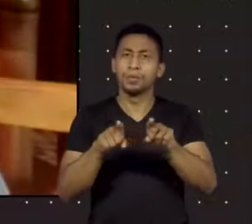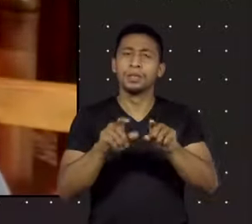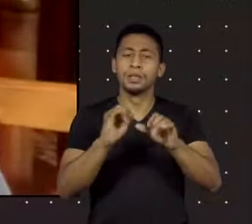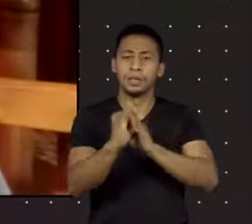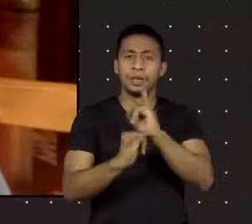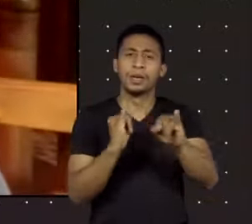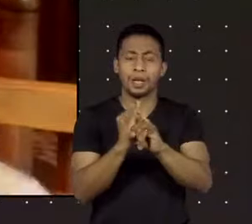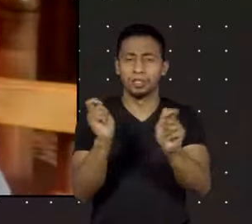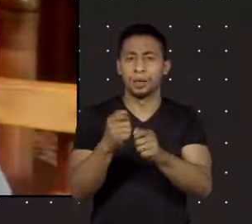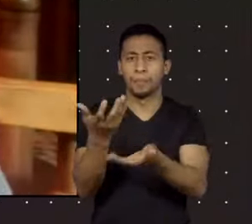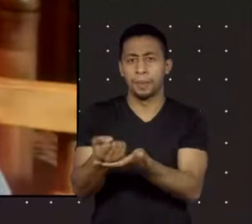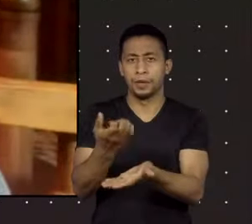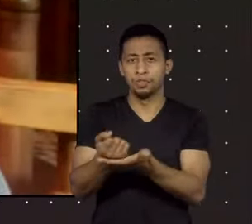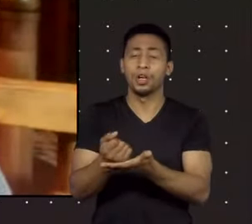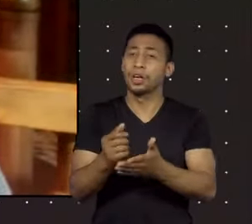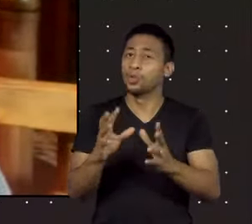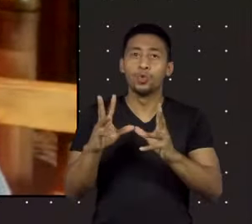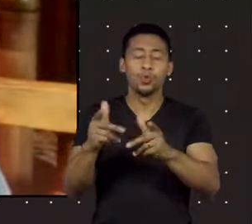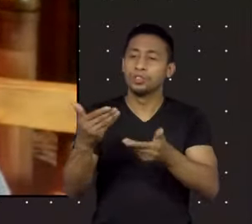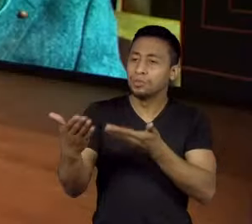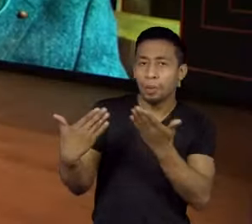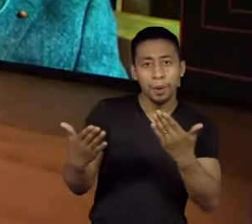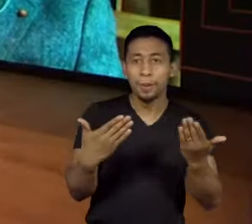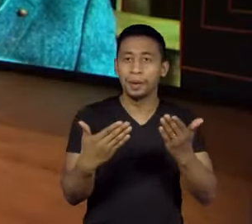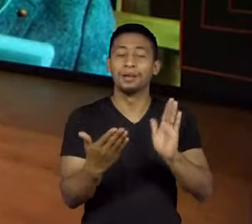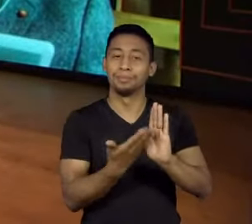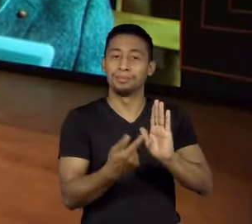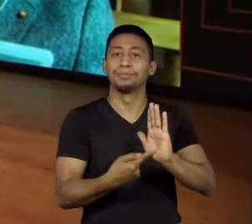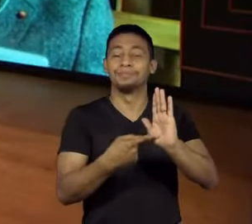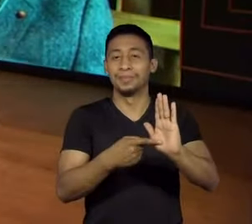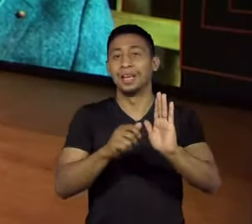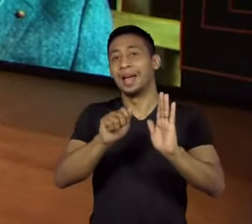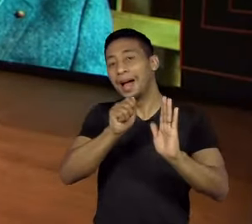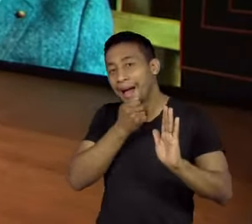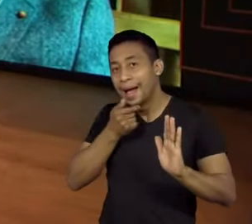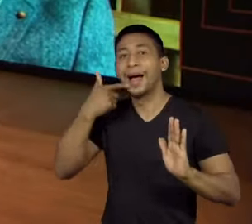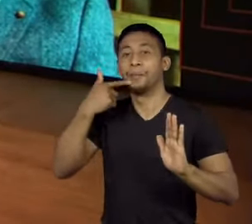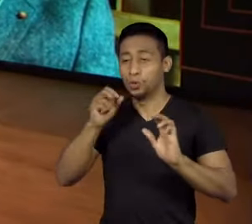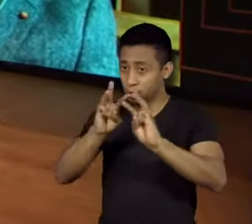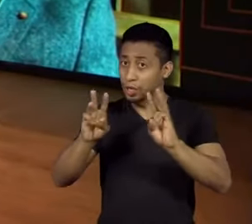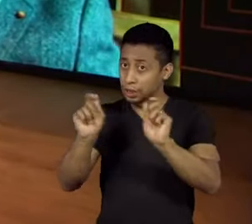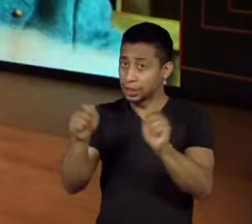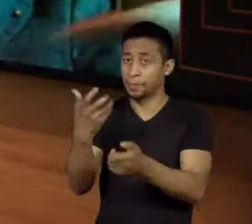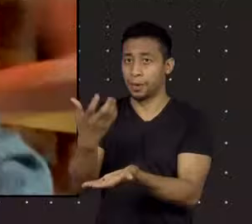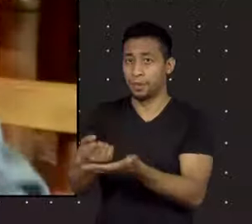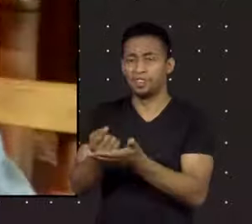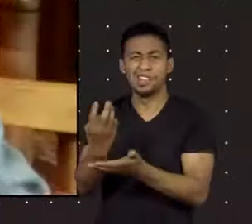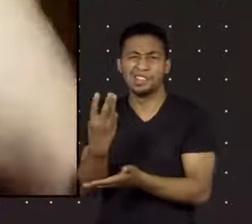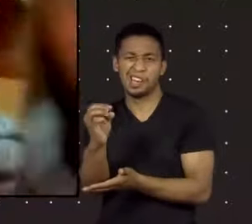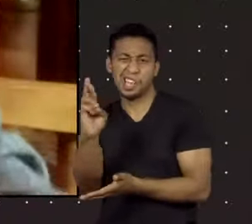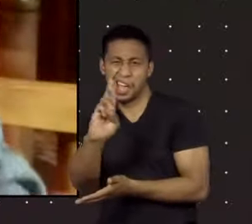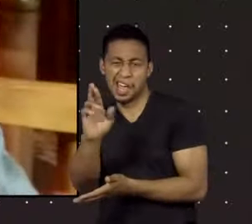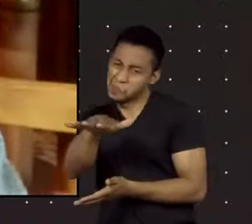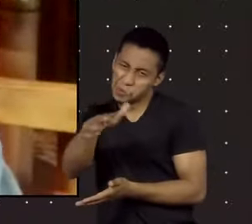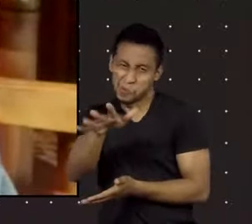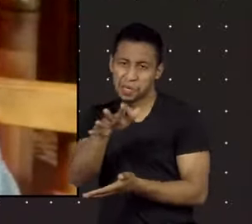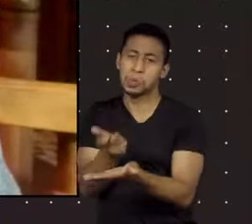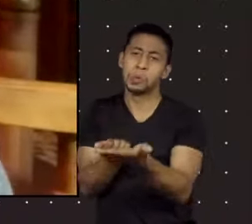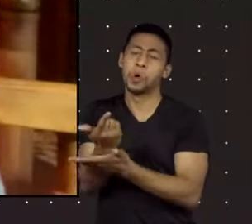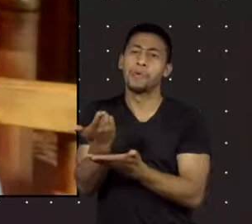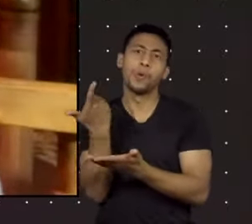hoje aqui. Está no e-book da Amazon, Atrás da Pauta. R$30, você vai ter toda